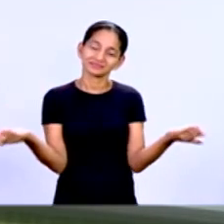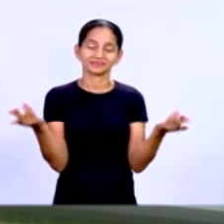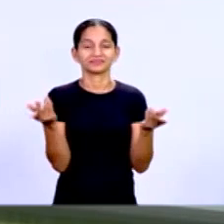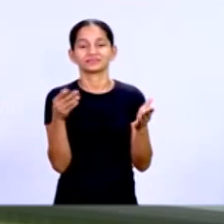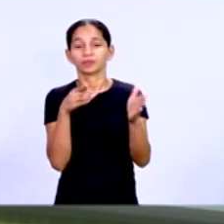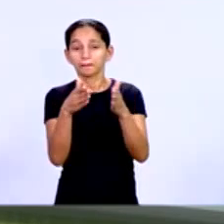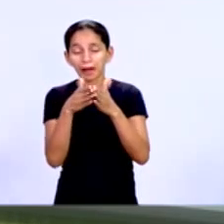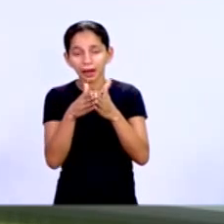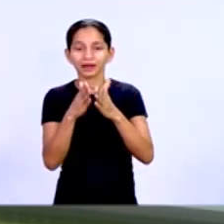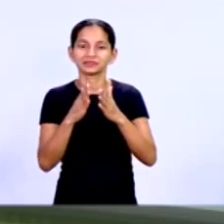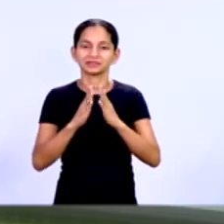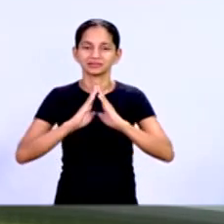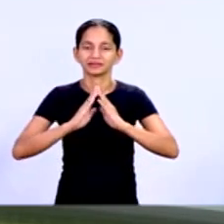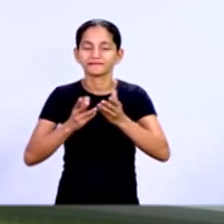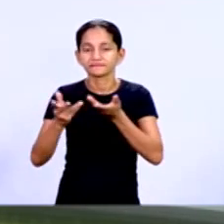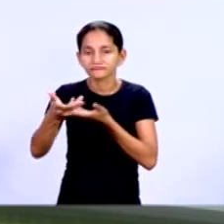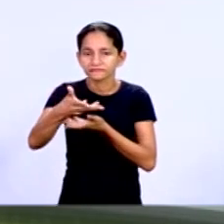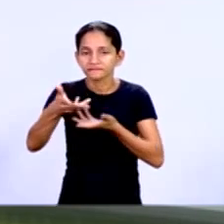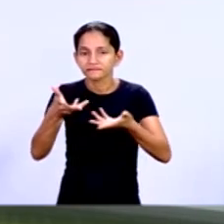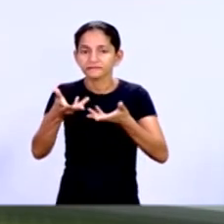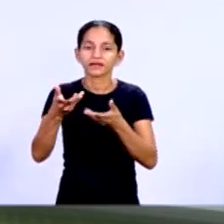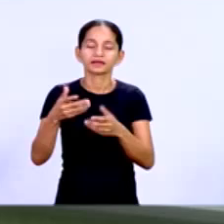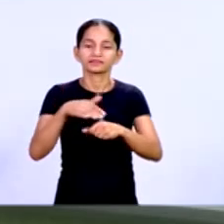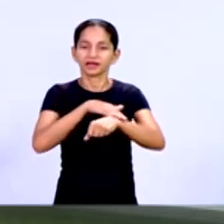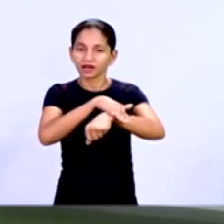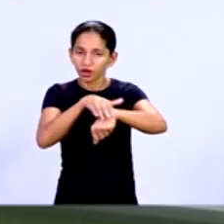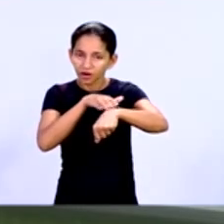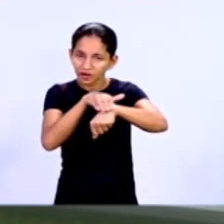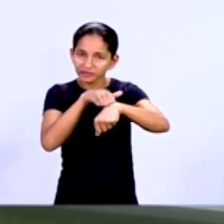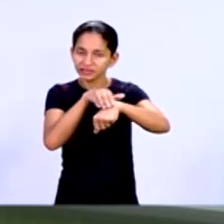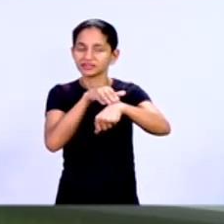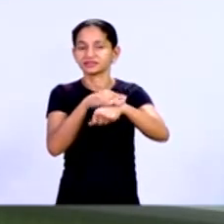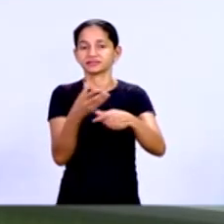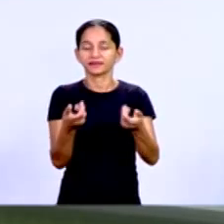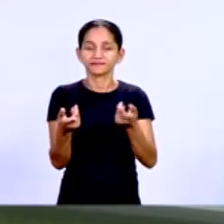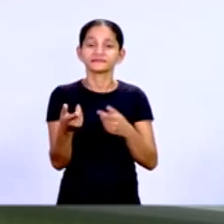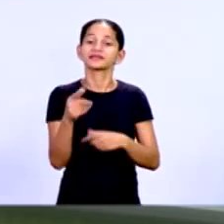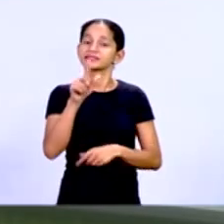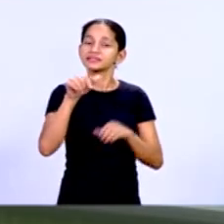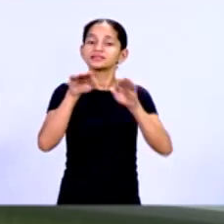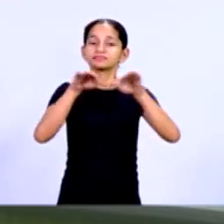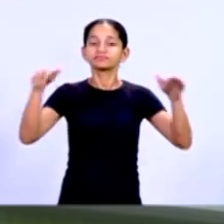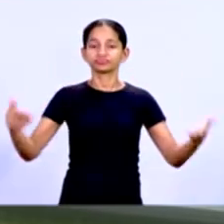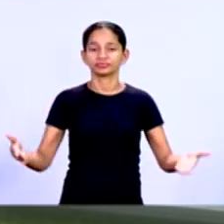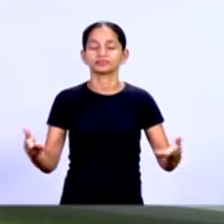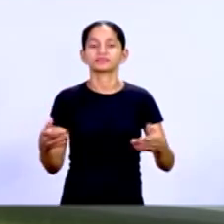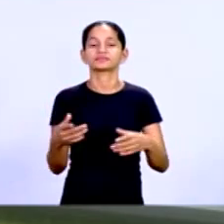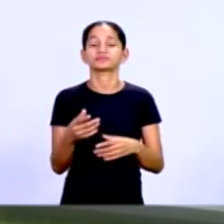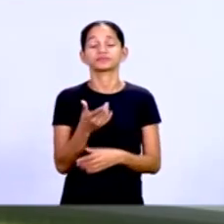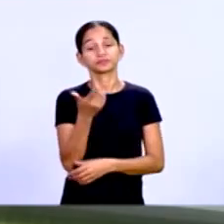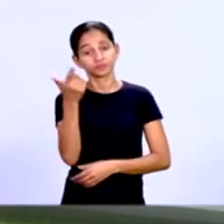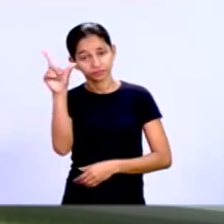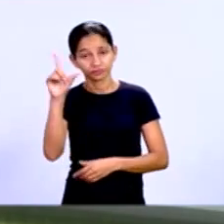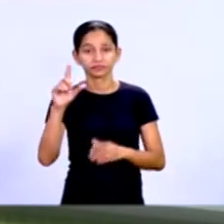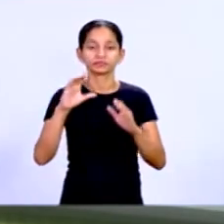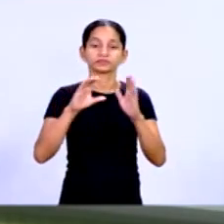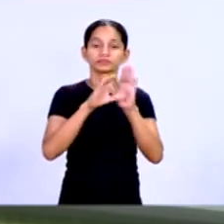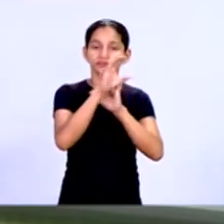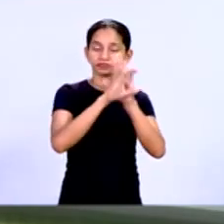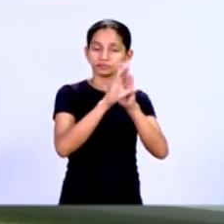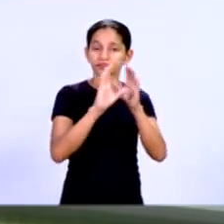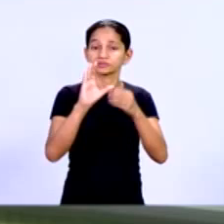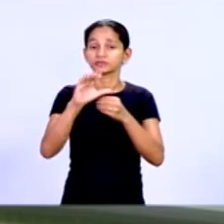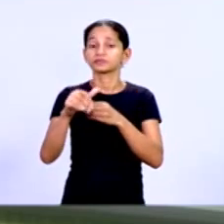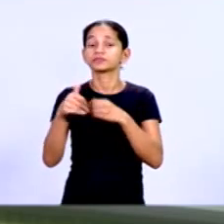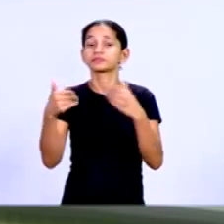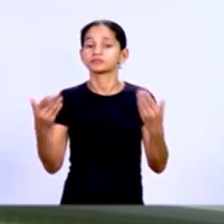Bolsa de Valores Imobiliários, ela tem a função de regulamentar e fiscalizar essas operações que são feitas nos balcões. Por outro lado, garantir